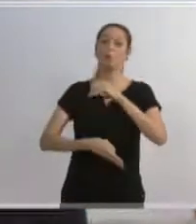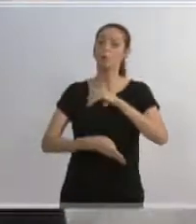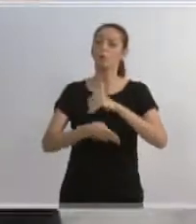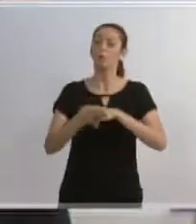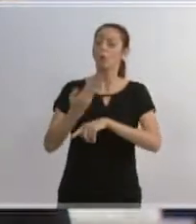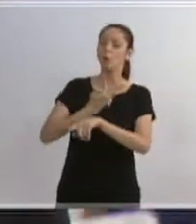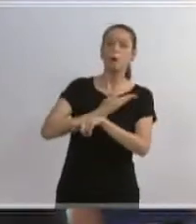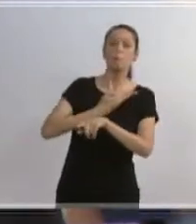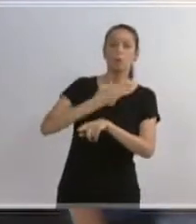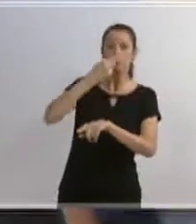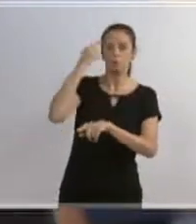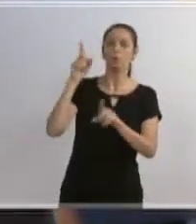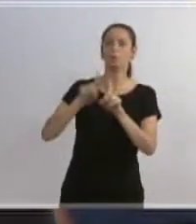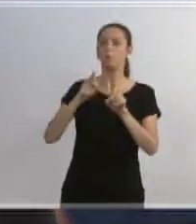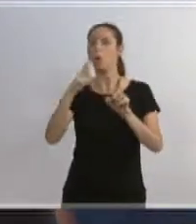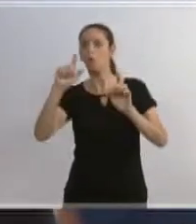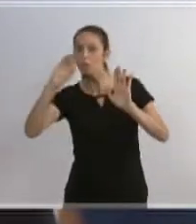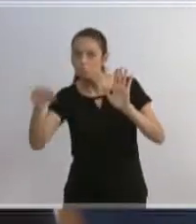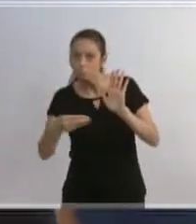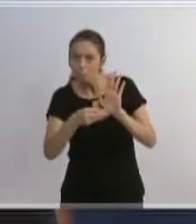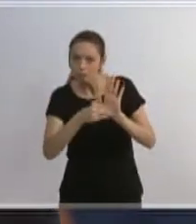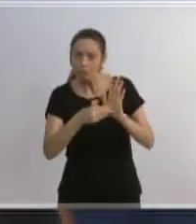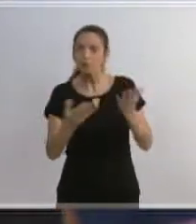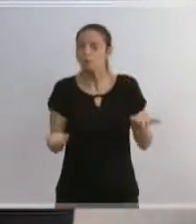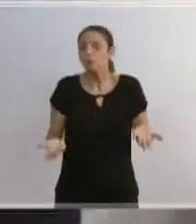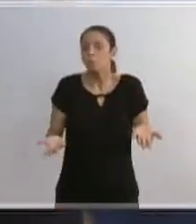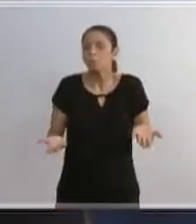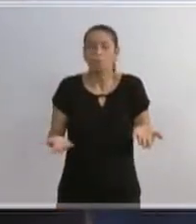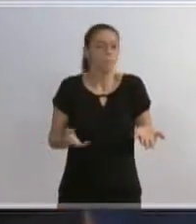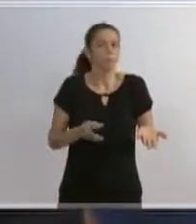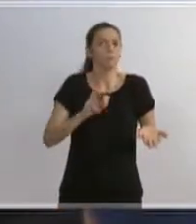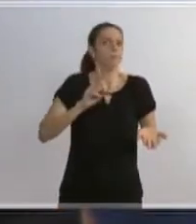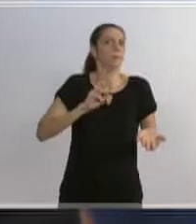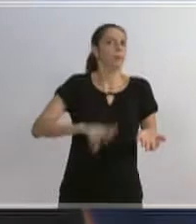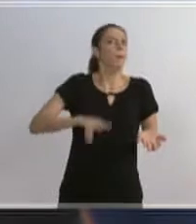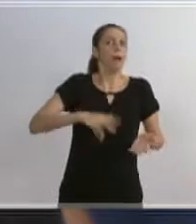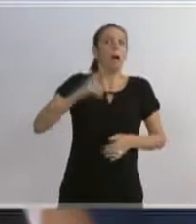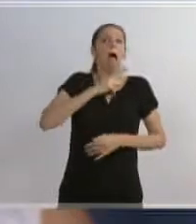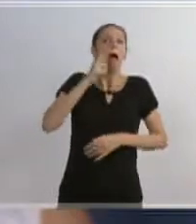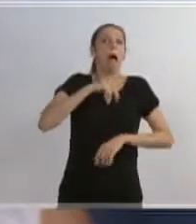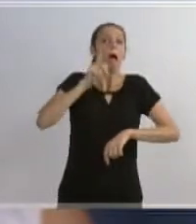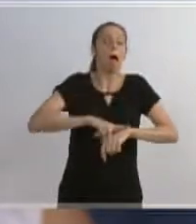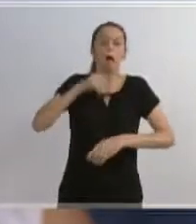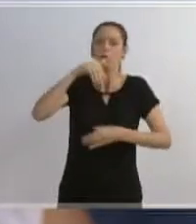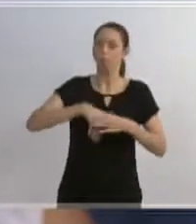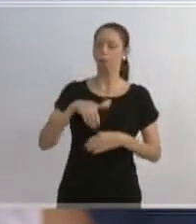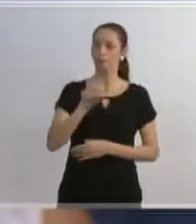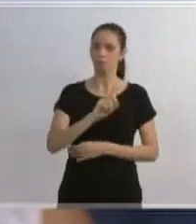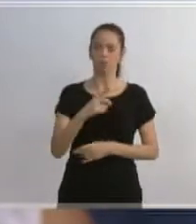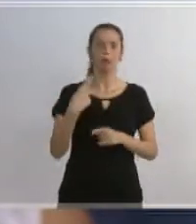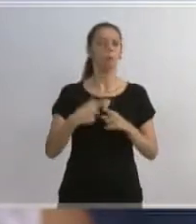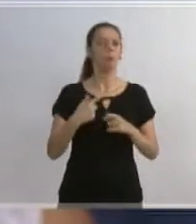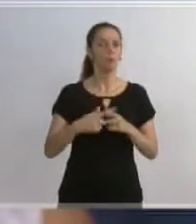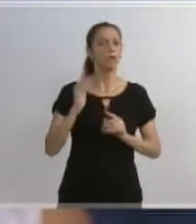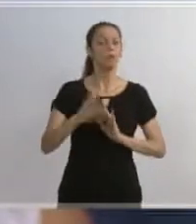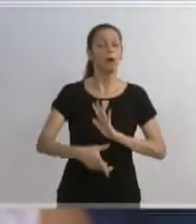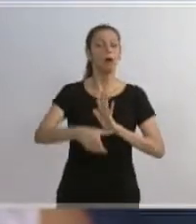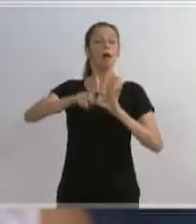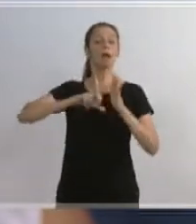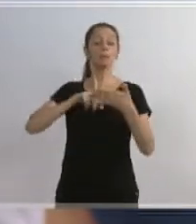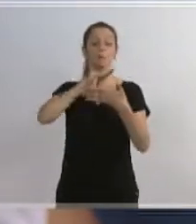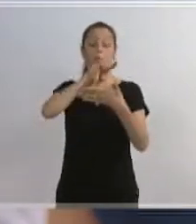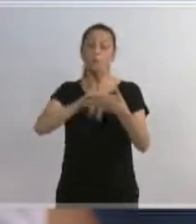nosso amigo Ito também fez outra emenda, e não foi assim, não. Foi realmente, deu. Quem não lê esse projeto é porque não quer entender